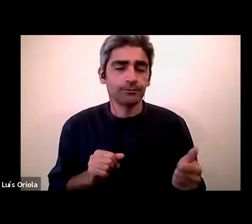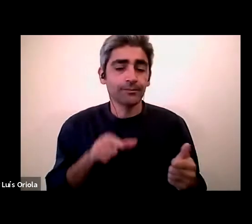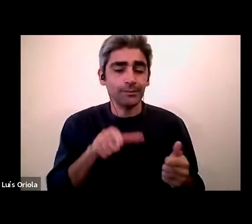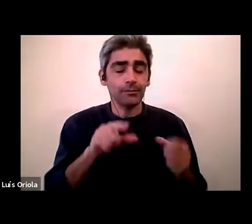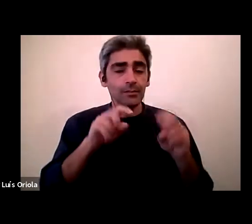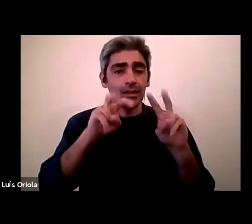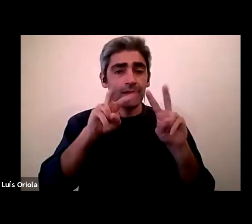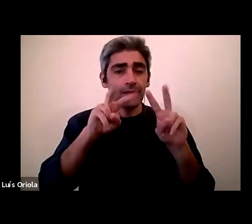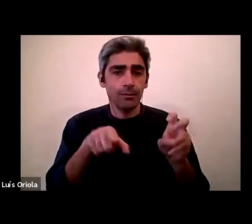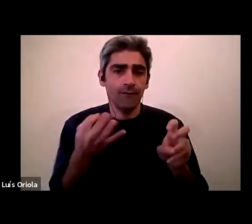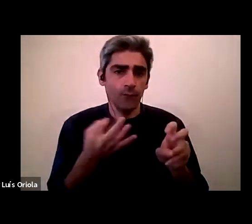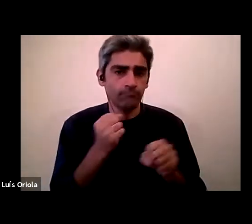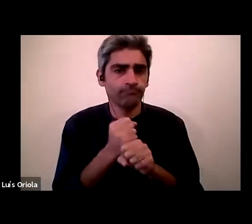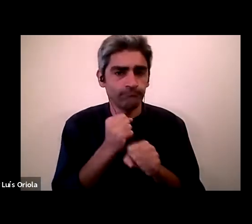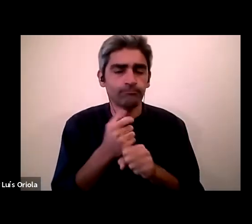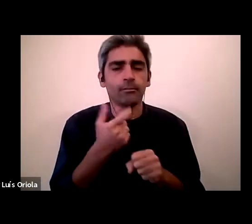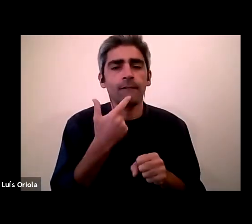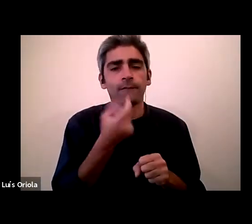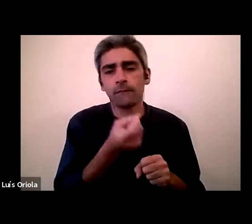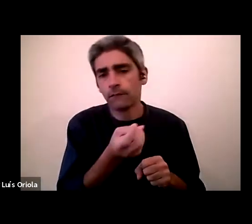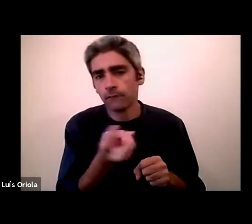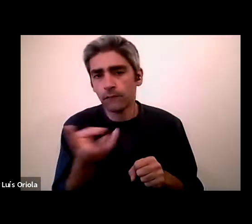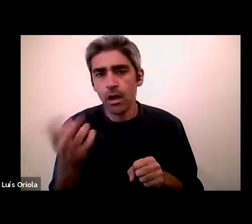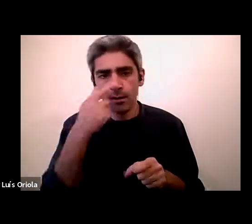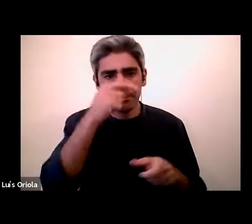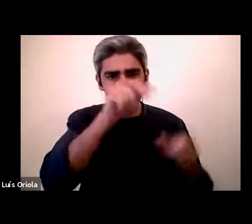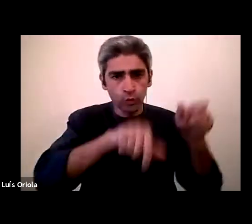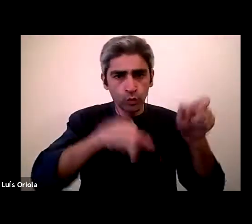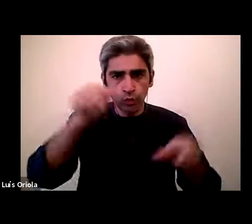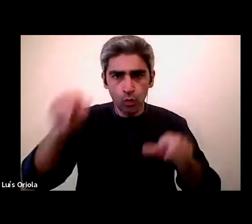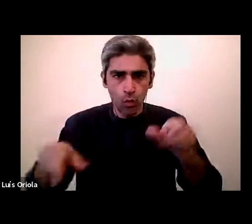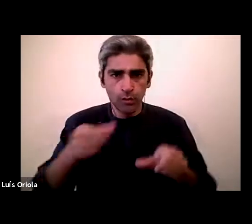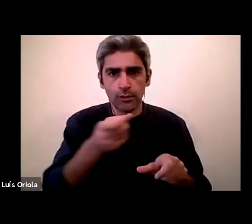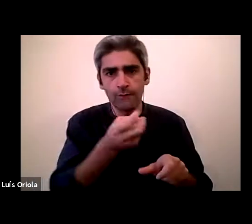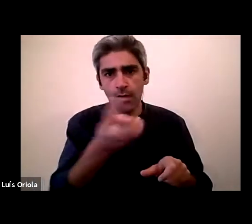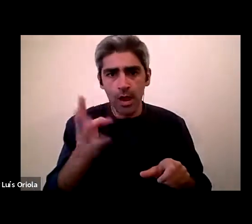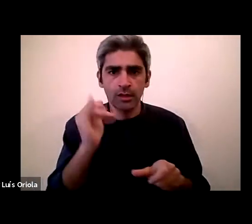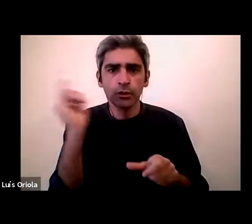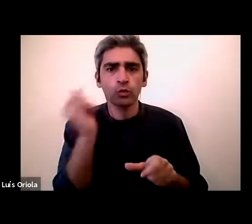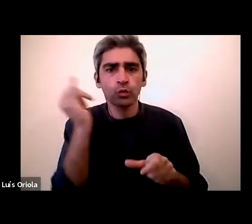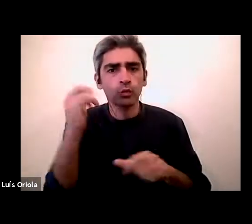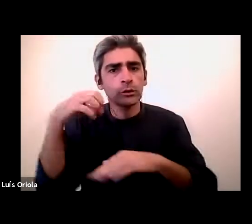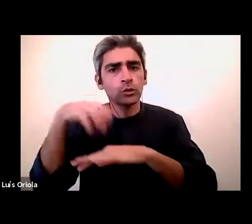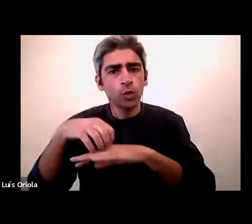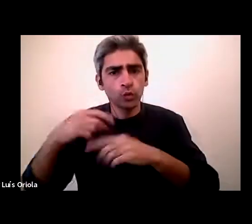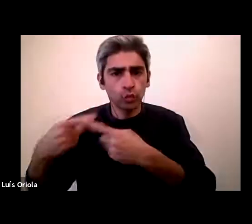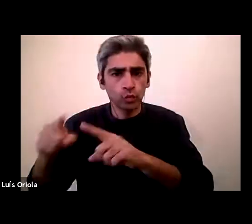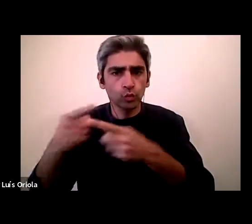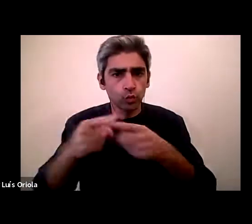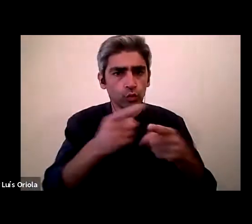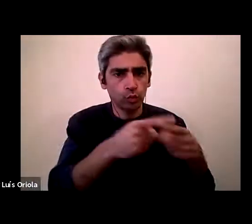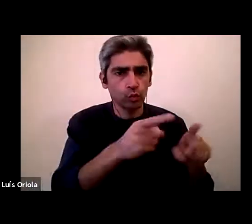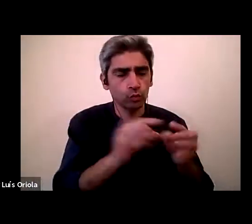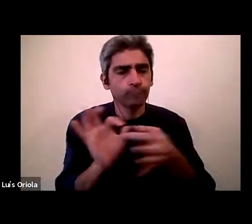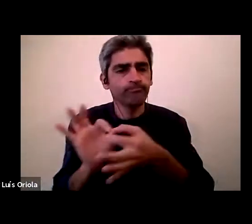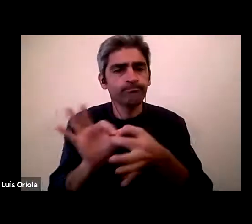foi trabalhado por um conjunto de pessoas de várias entidades e deu origem